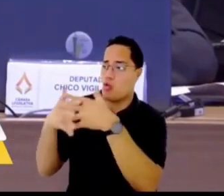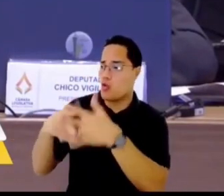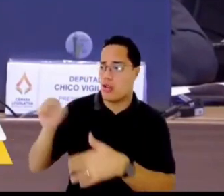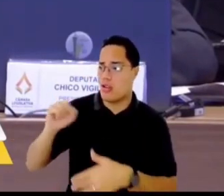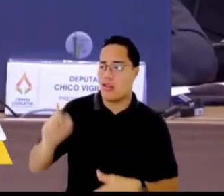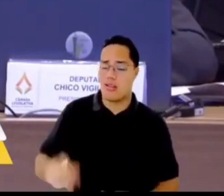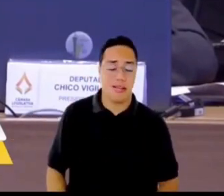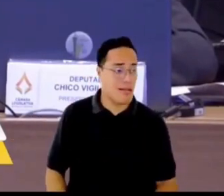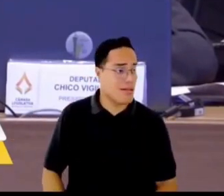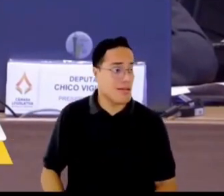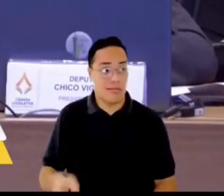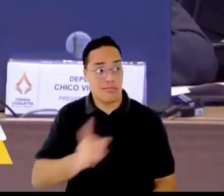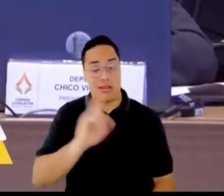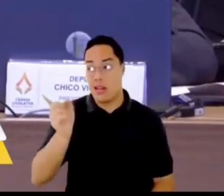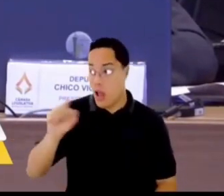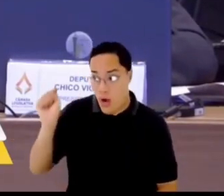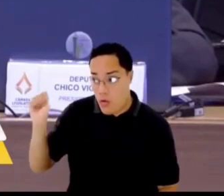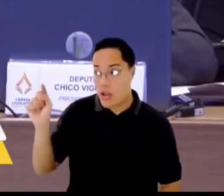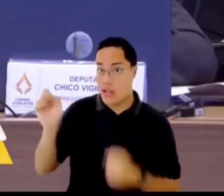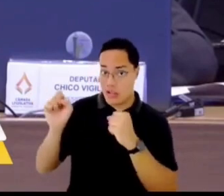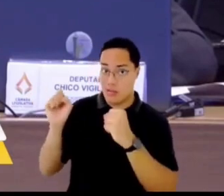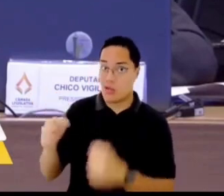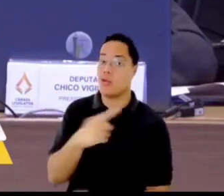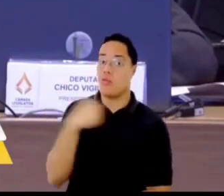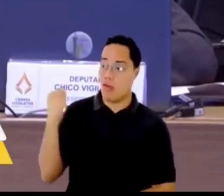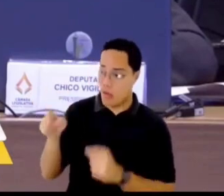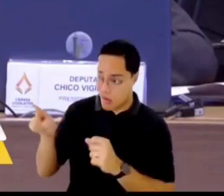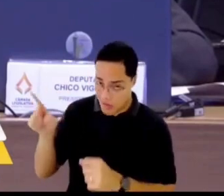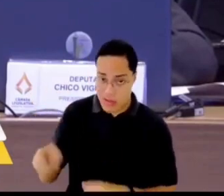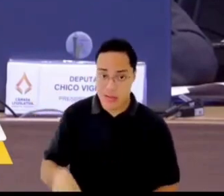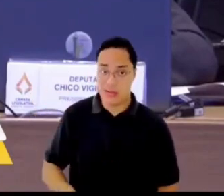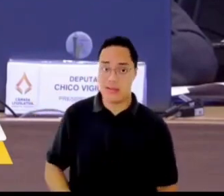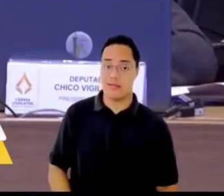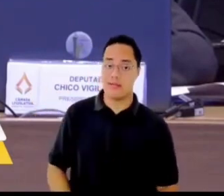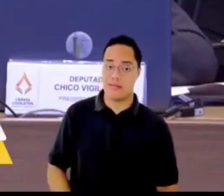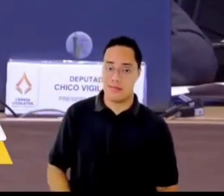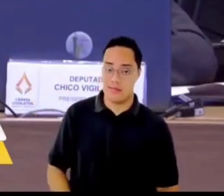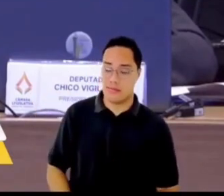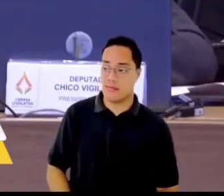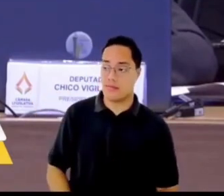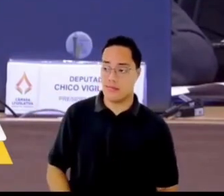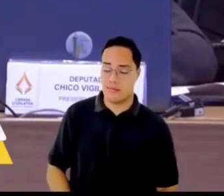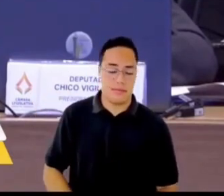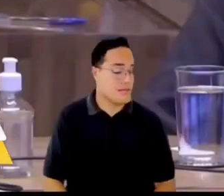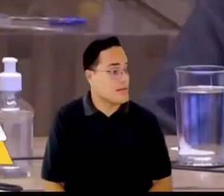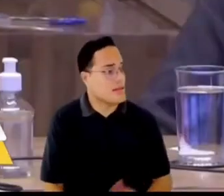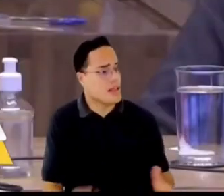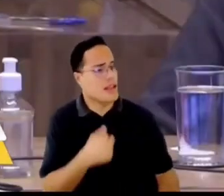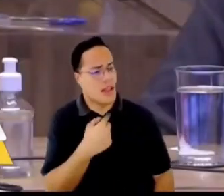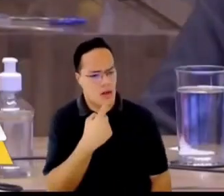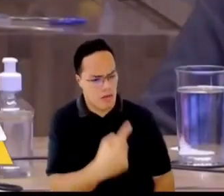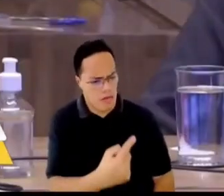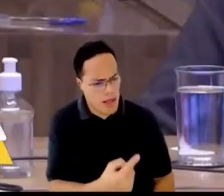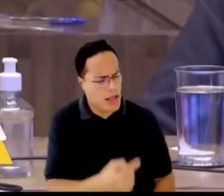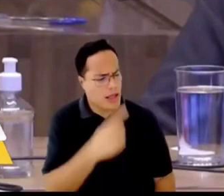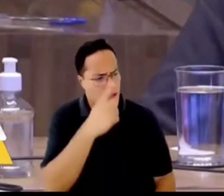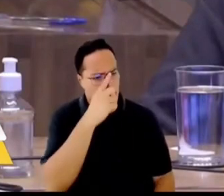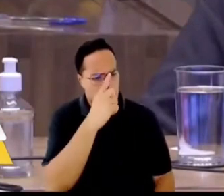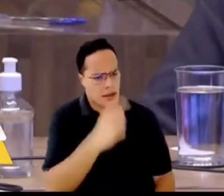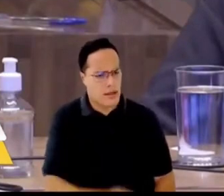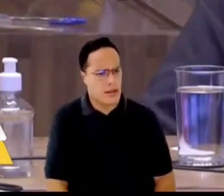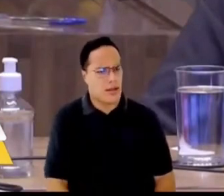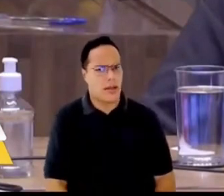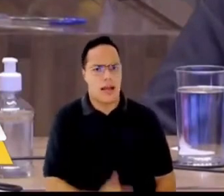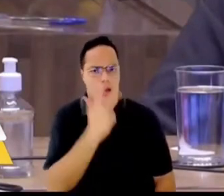poderia ter morrido, não era sim, só o veículo. Sim. Então, foi quando eu o repreendi, ele parece que